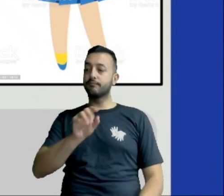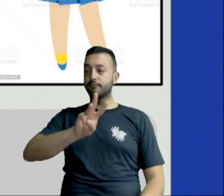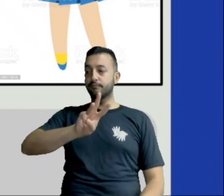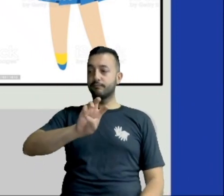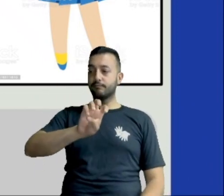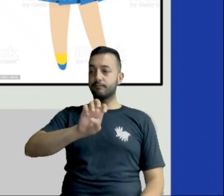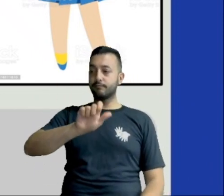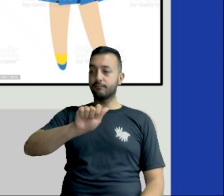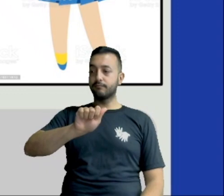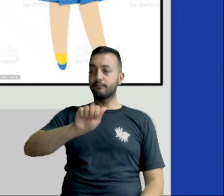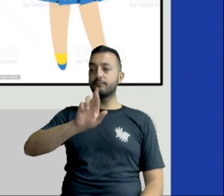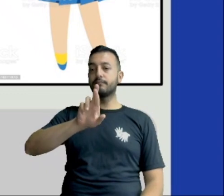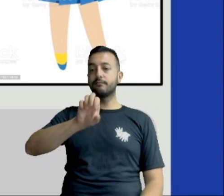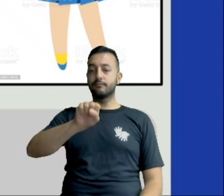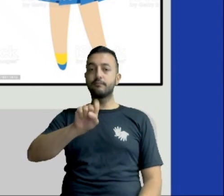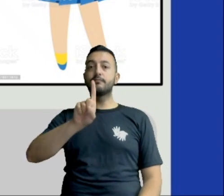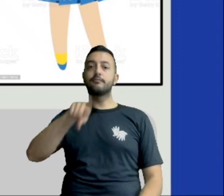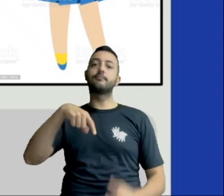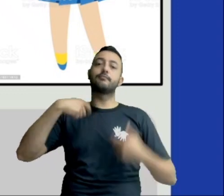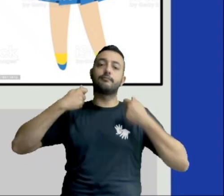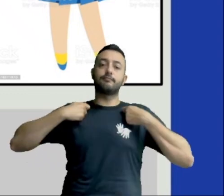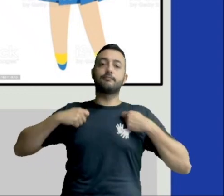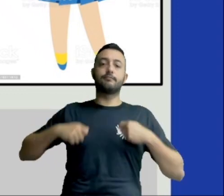verbo vestir.